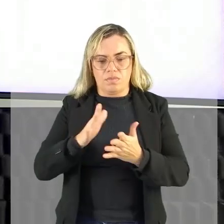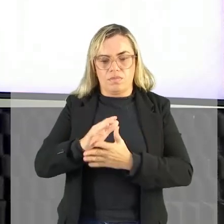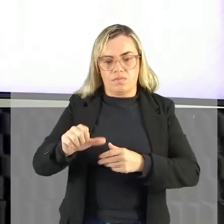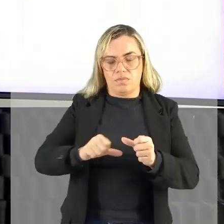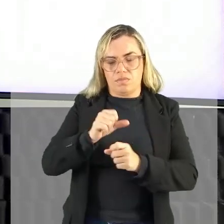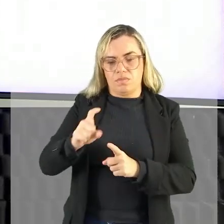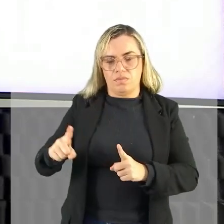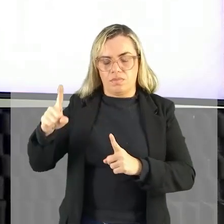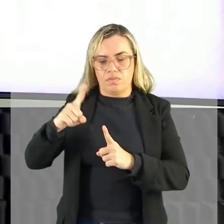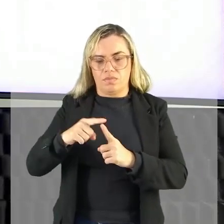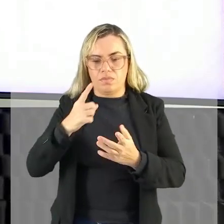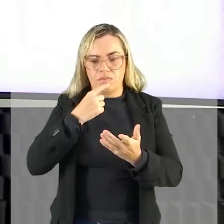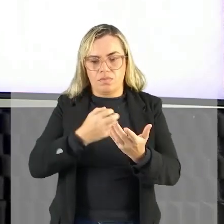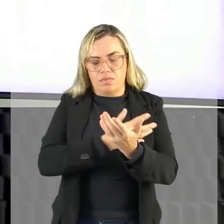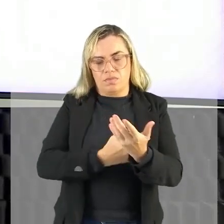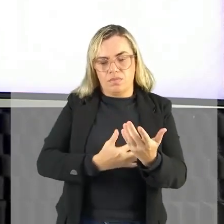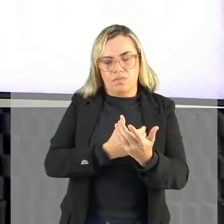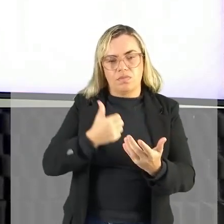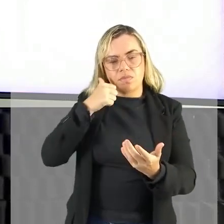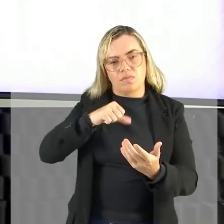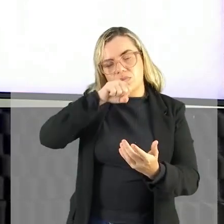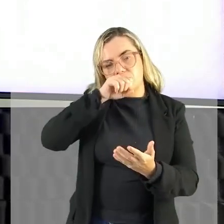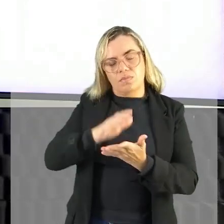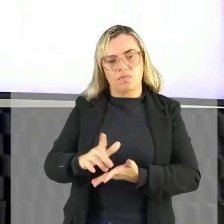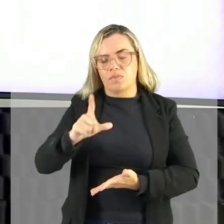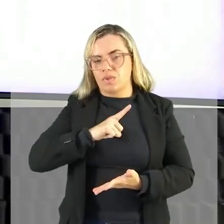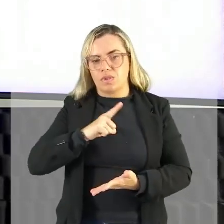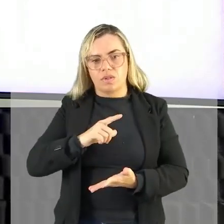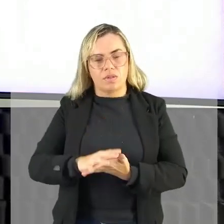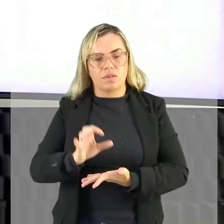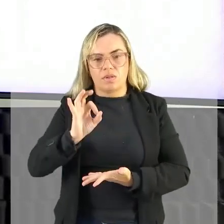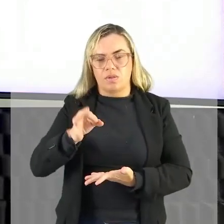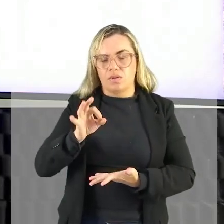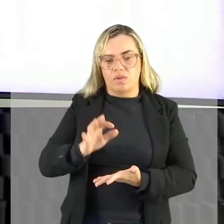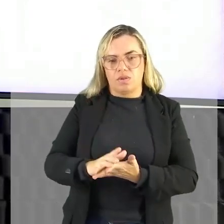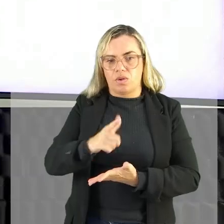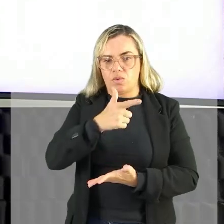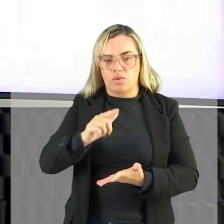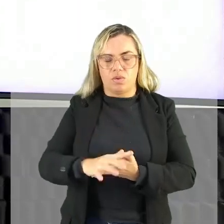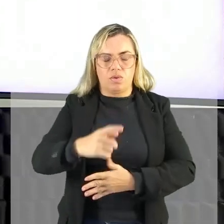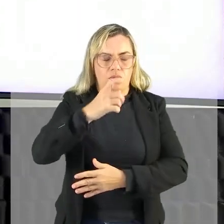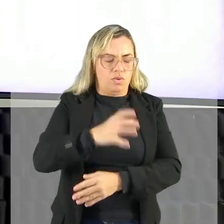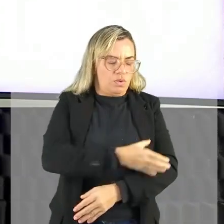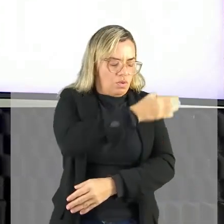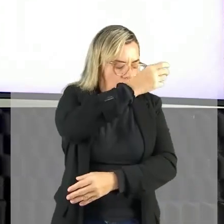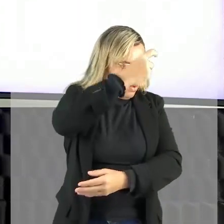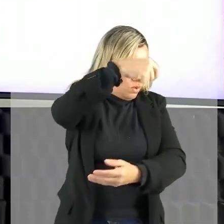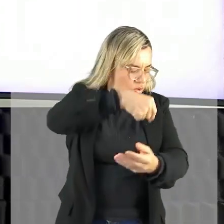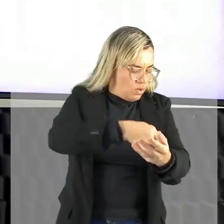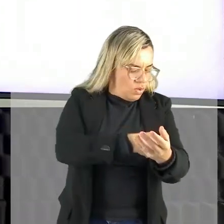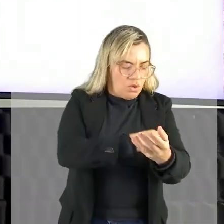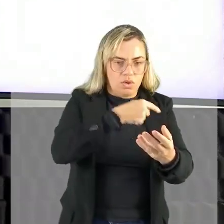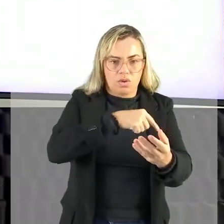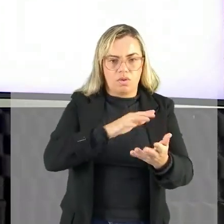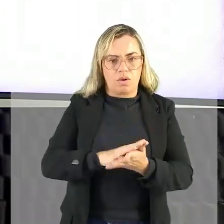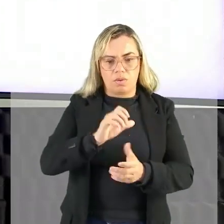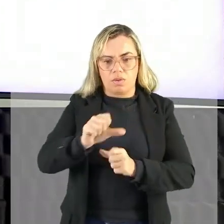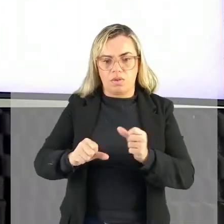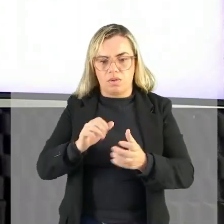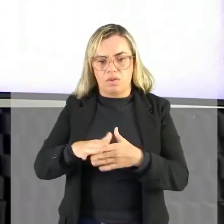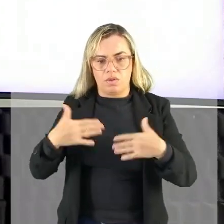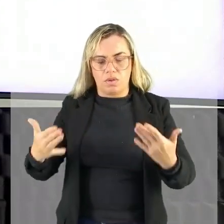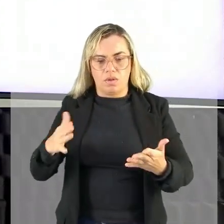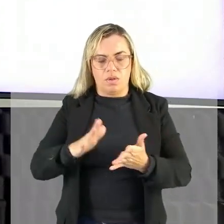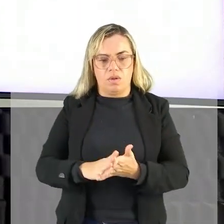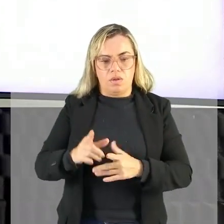materno. Isso é genético, a mãe tem aquele tipo sanguíneo e pronto, não tem um soro que vá alterar isso, tá? Então,